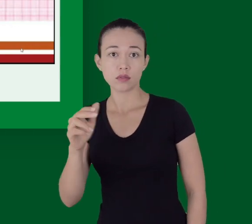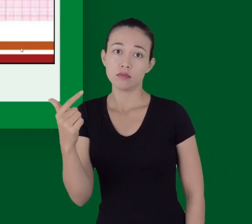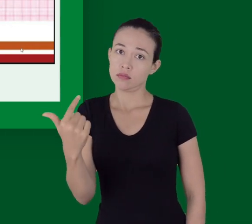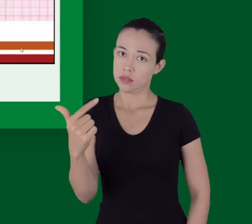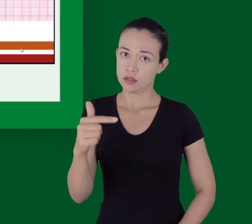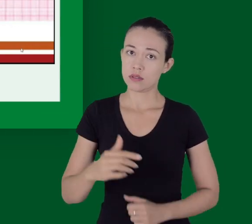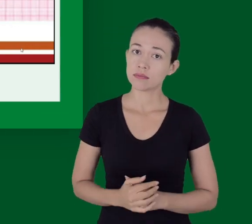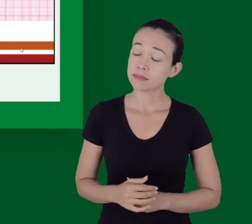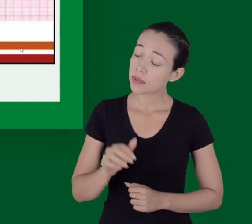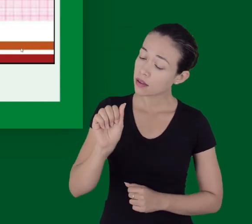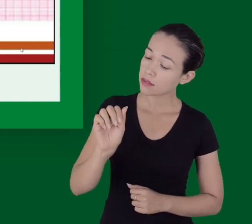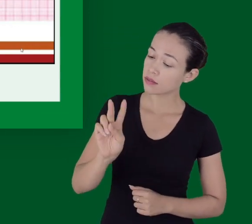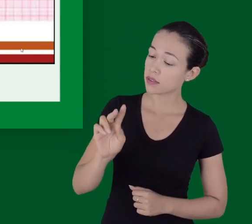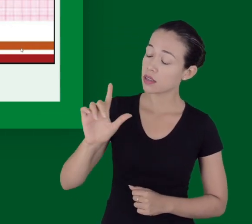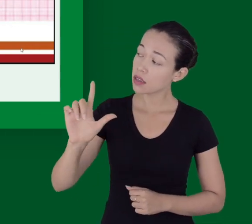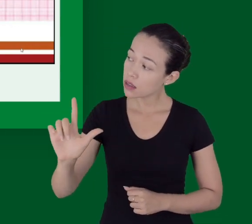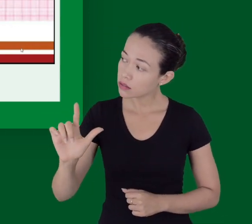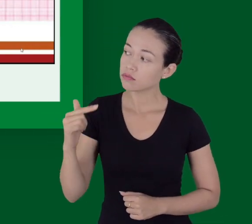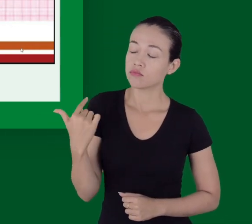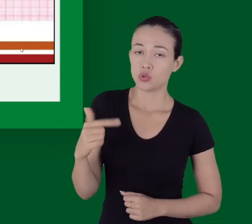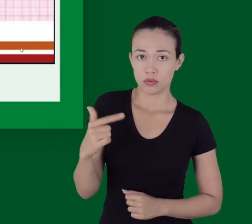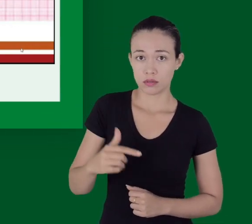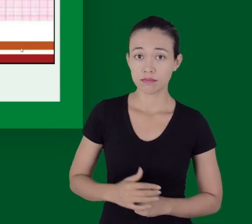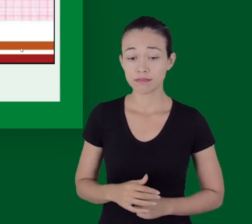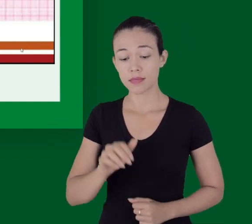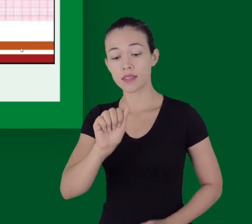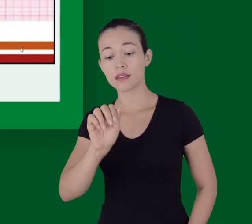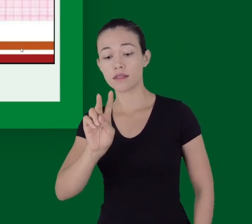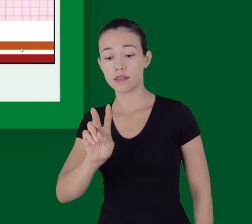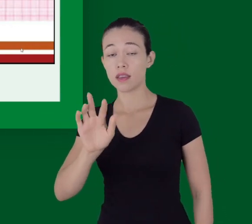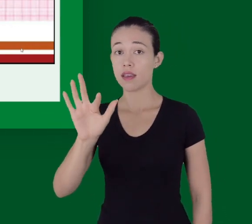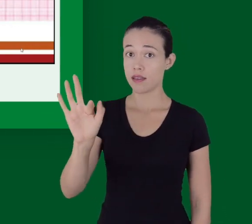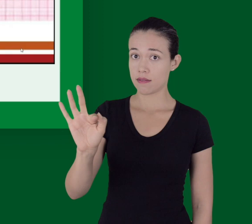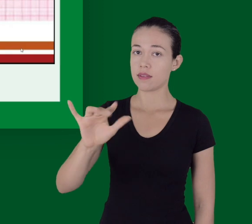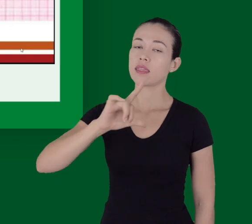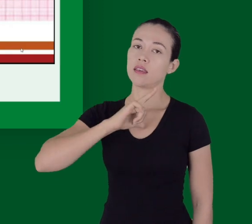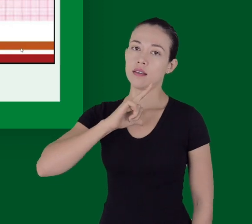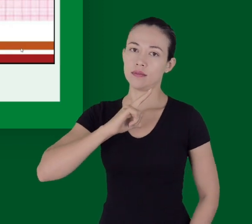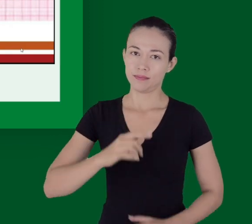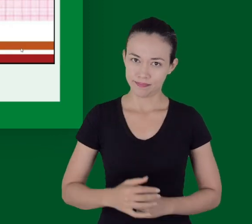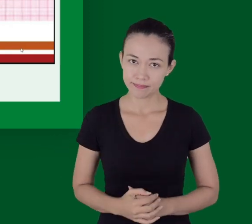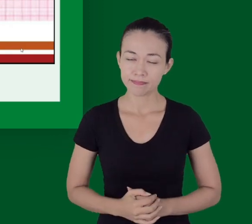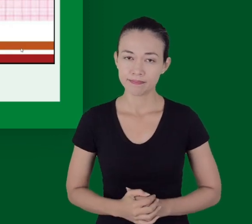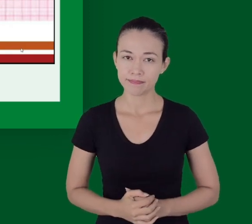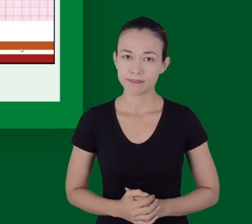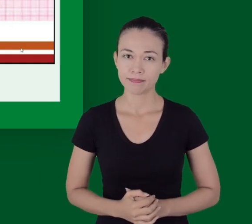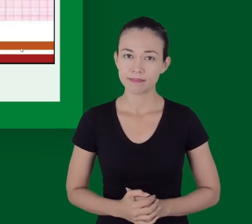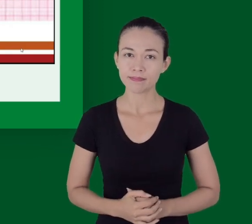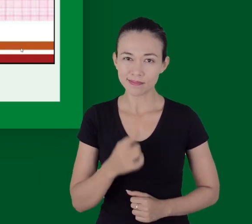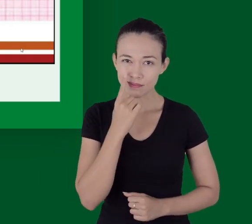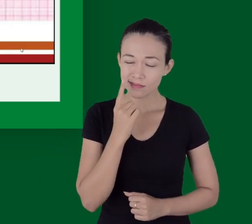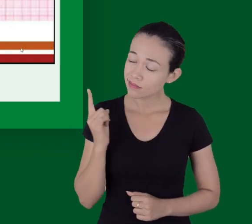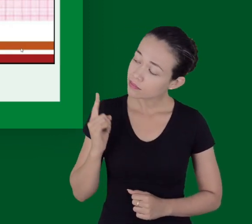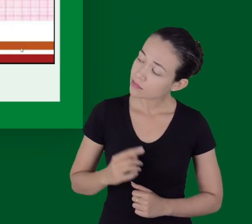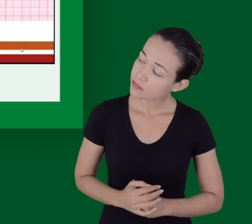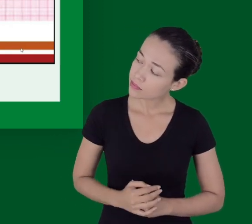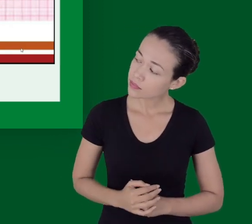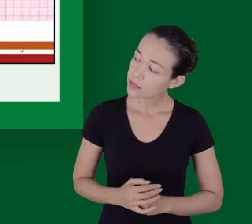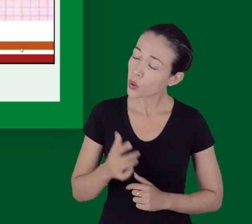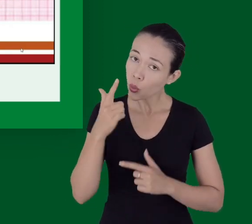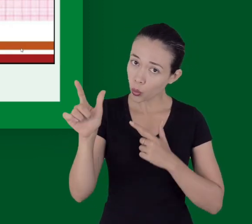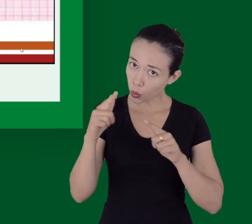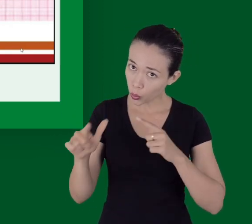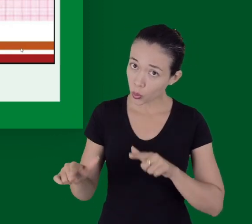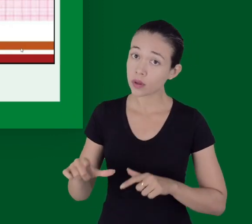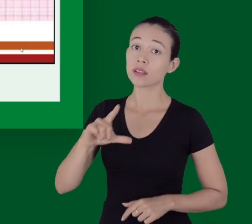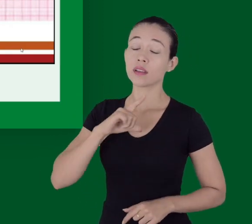supra. AVF tem supra. Então, por enquanto, supra de D2, D3 e AVF. E se a gente for olhar as outras derivações, tem um infra